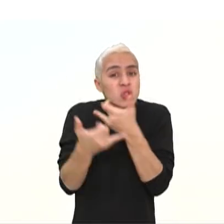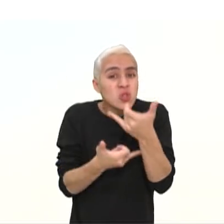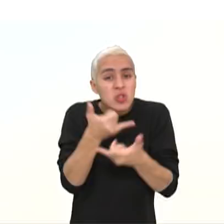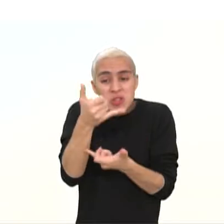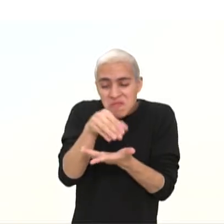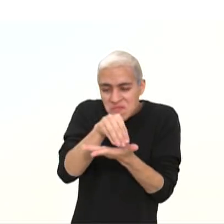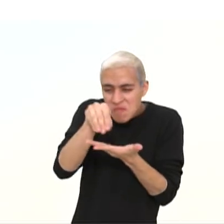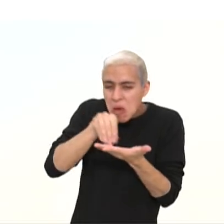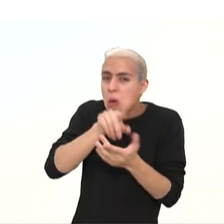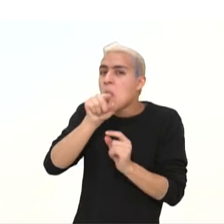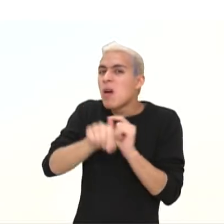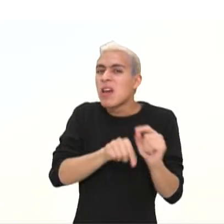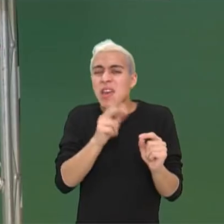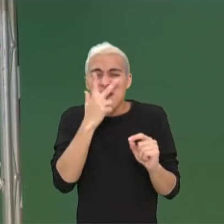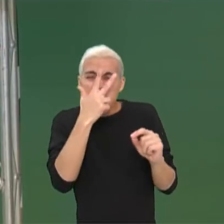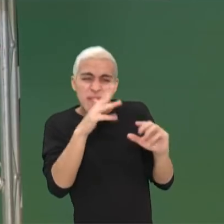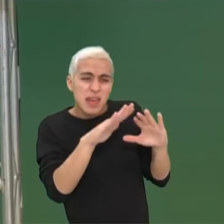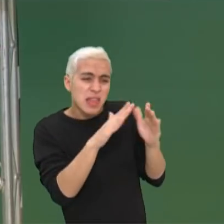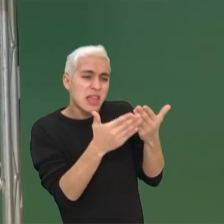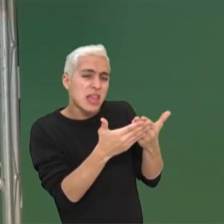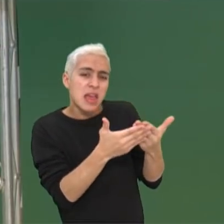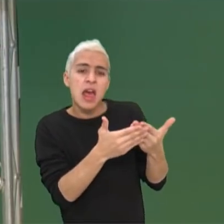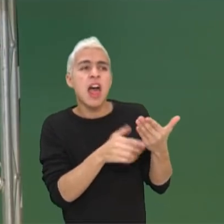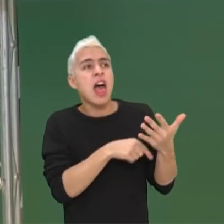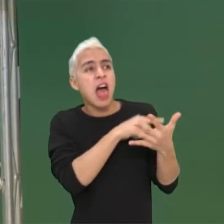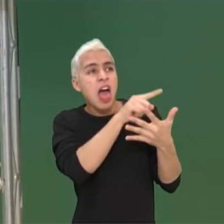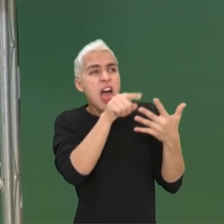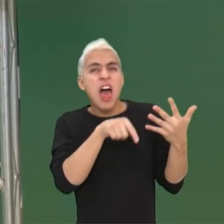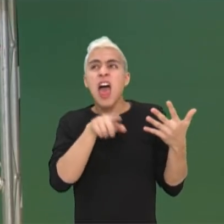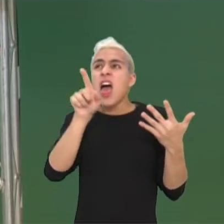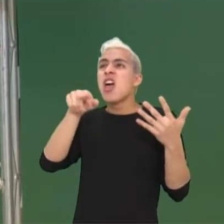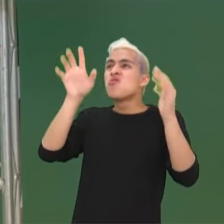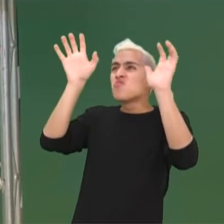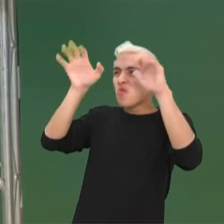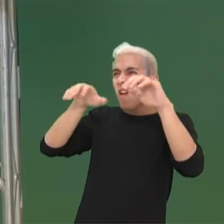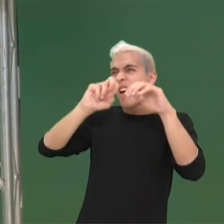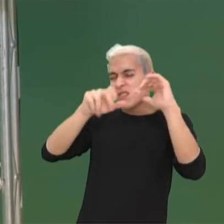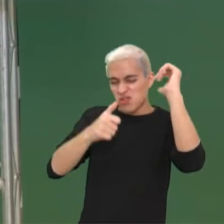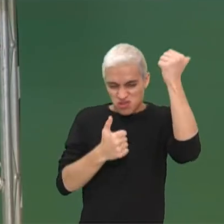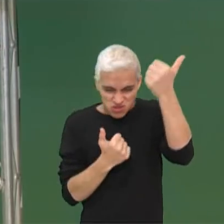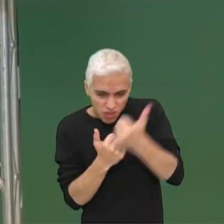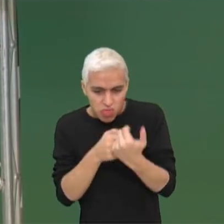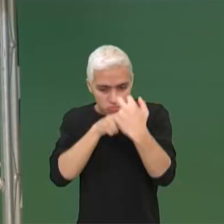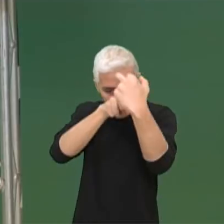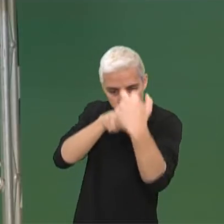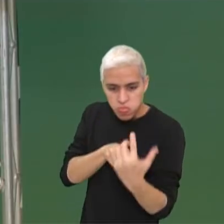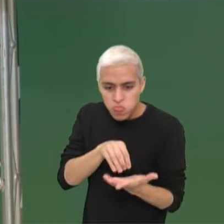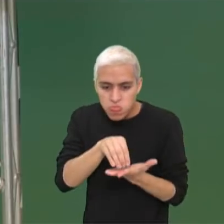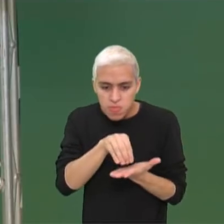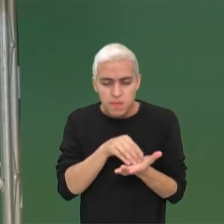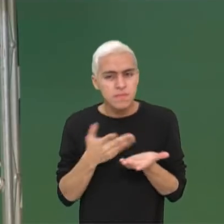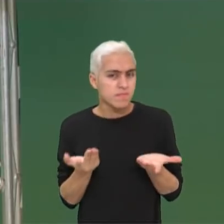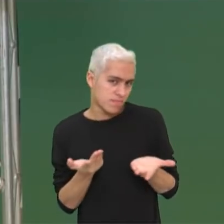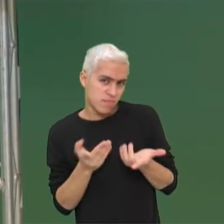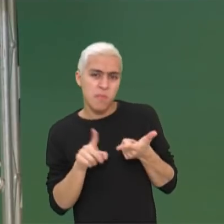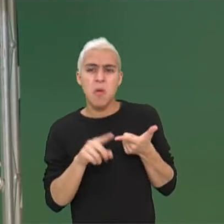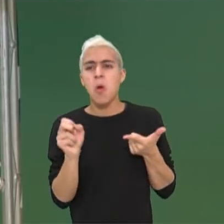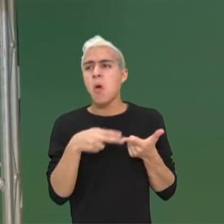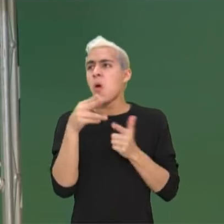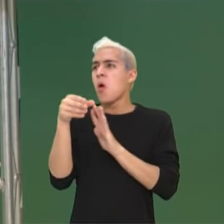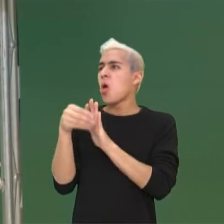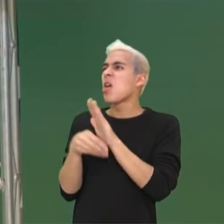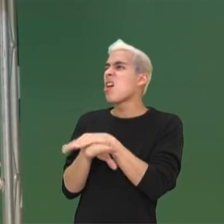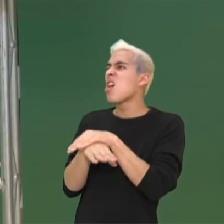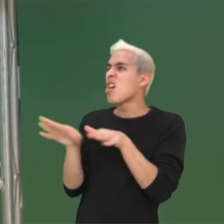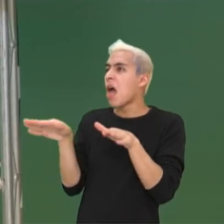assim, que os jogos na escola é uma alternativa para quando está chovendo, ou para uma alternativa para quando já não tem mais o conteúdo, a gente